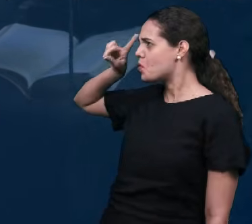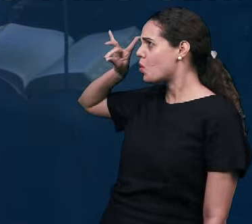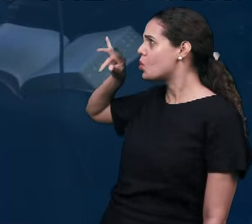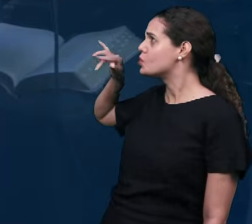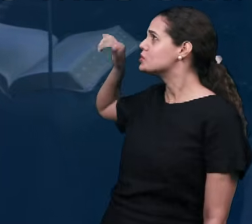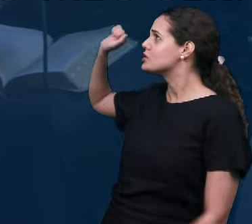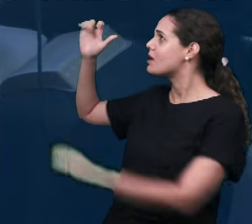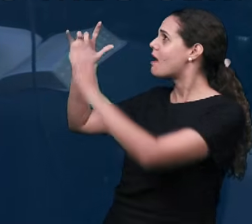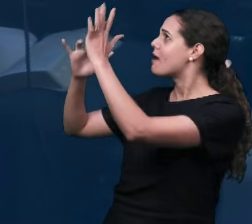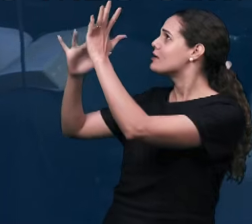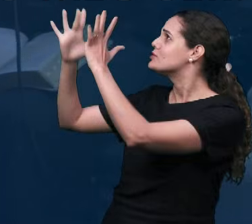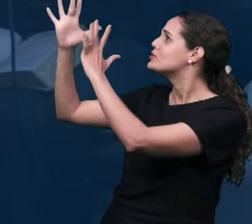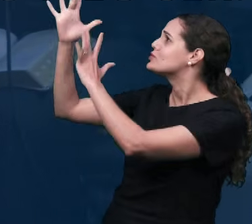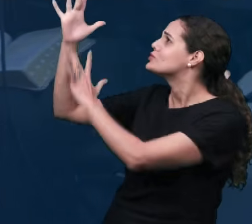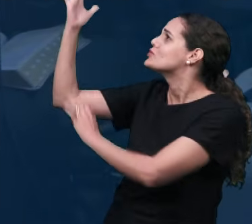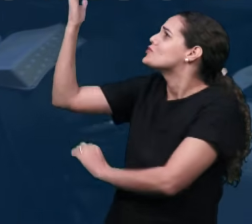tocou,